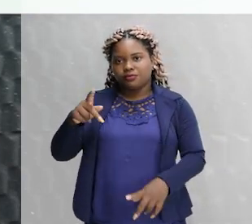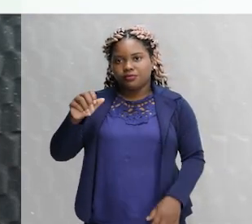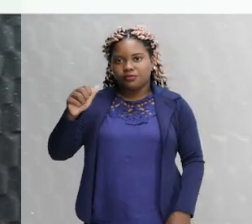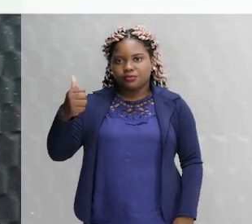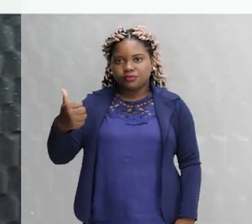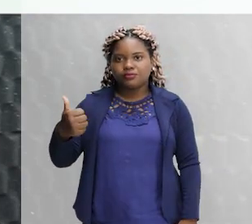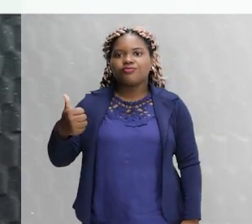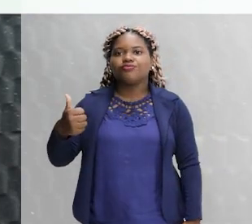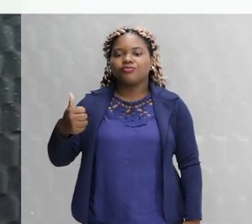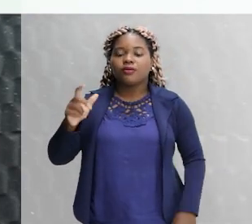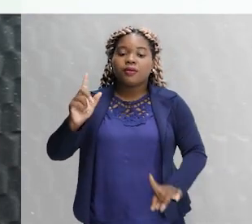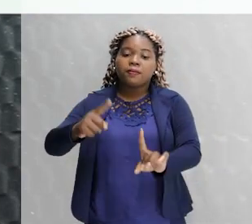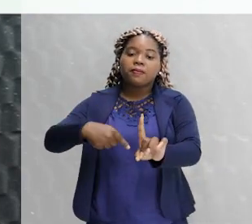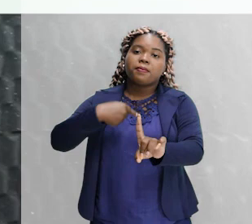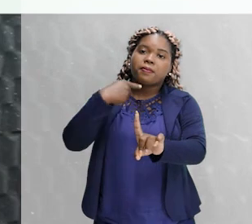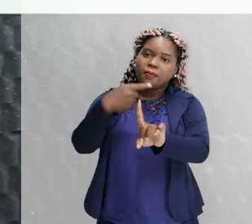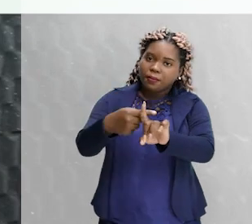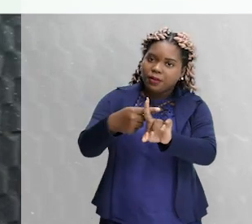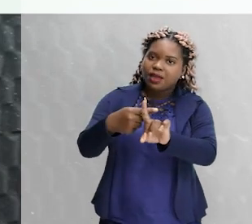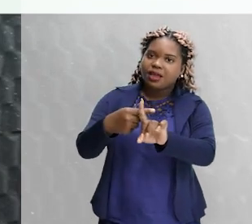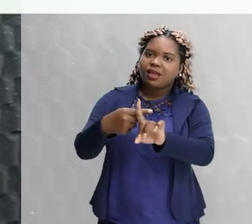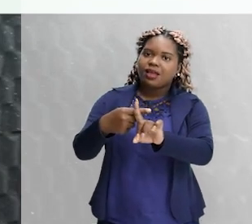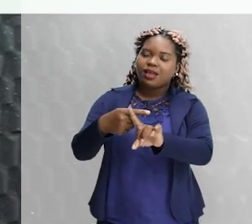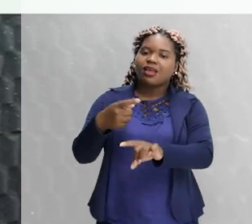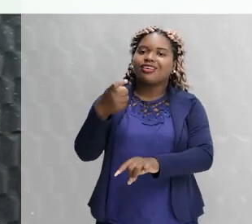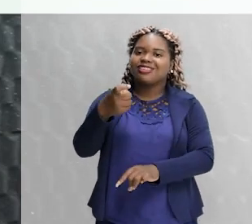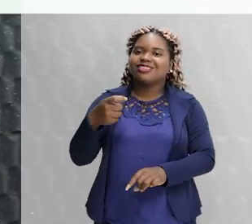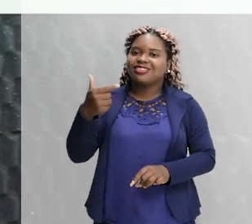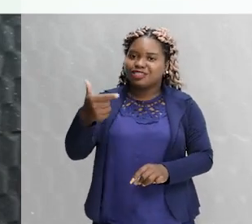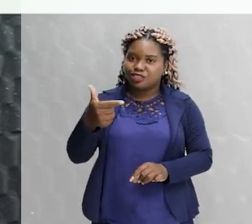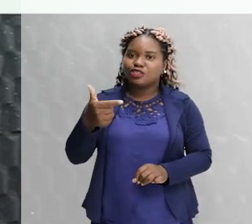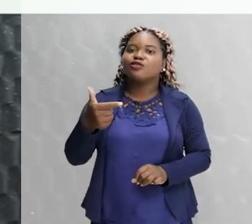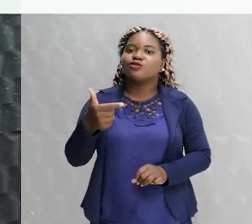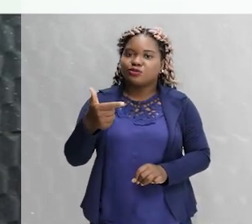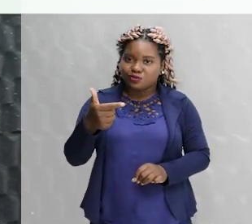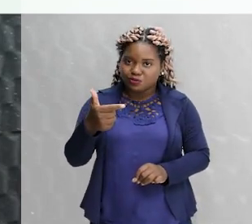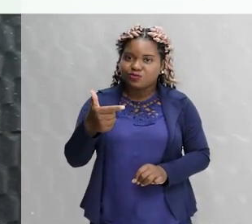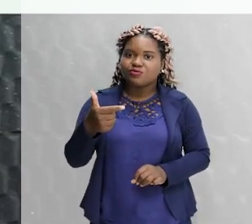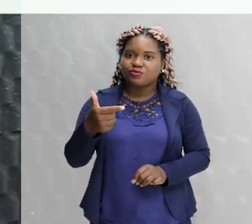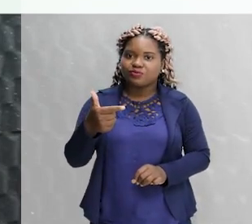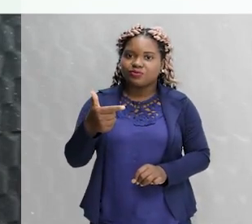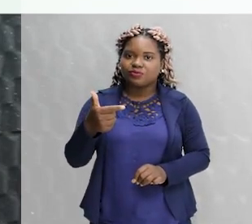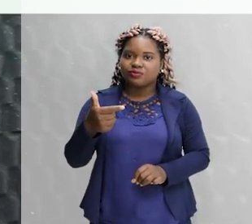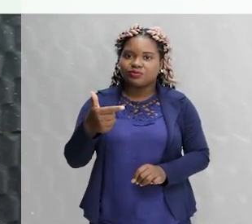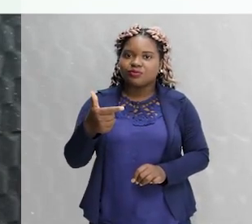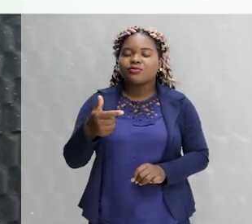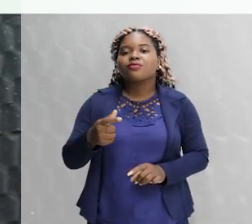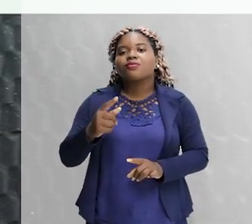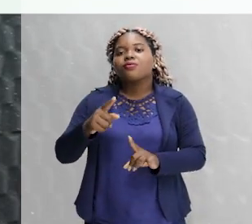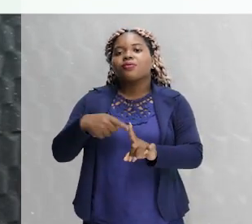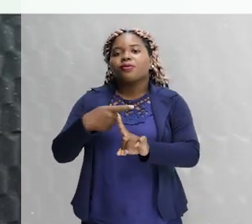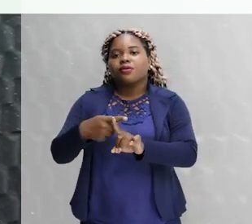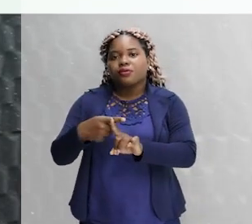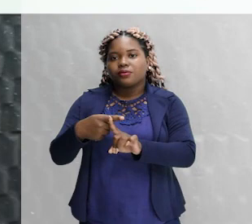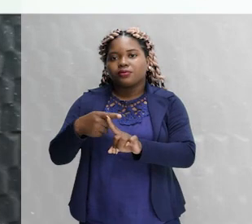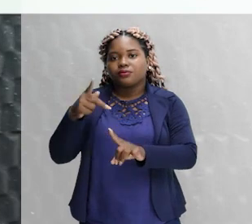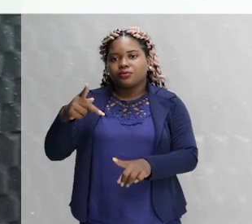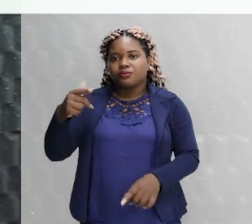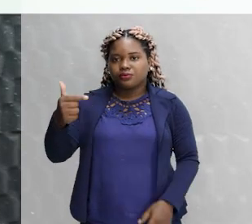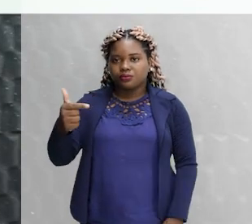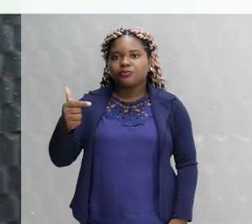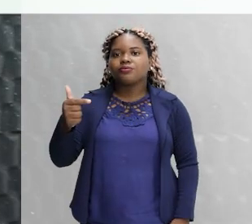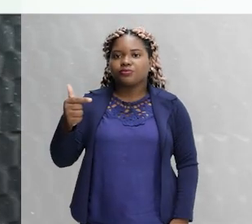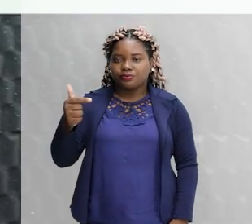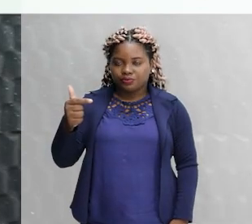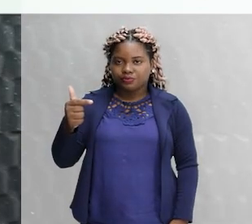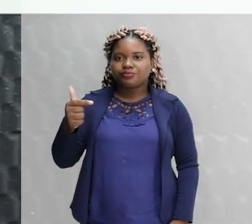mais vai multiplicar o X2 pelo peso dele, que é P2. Vai somar